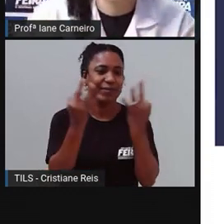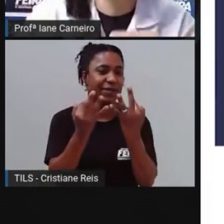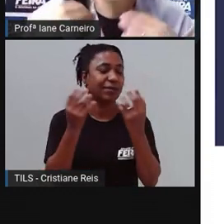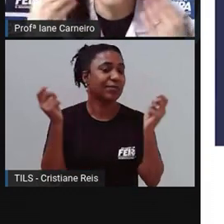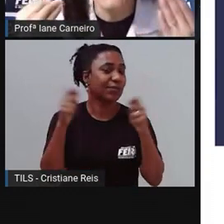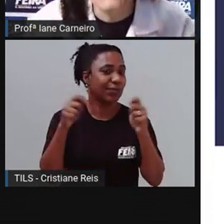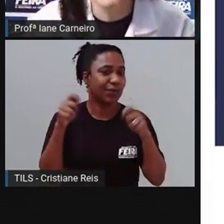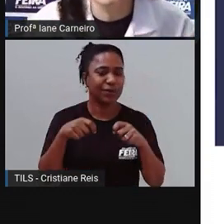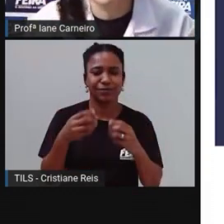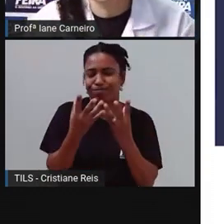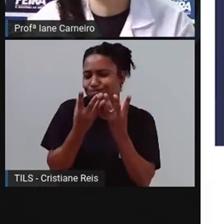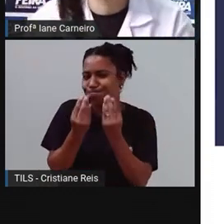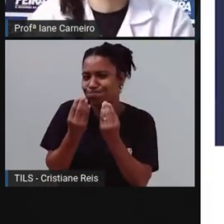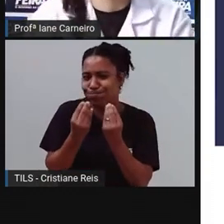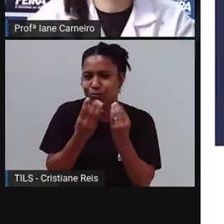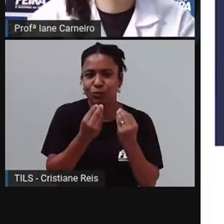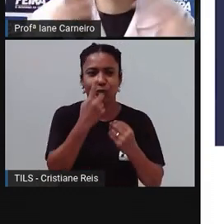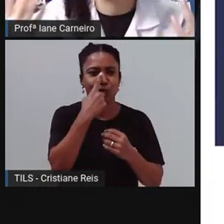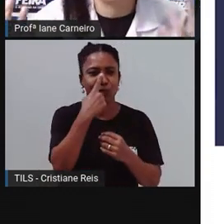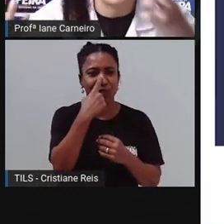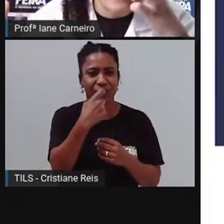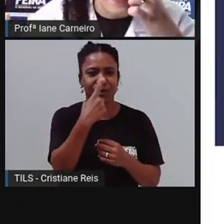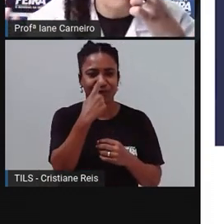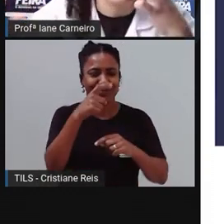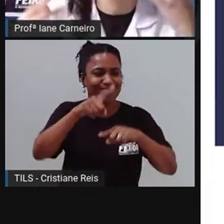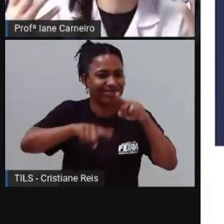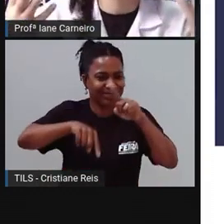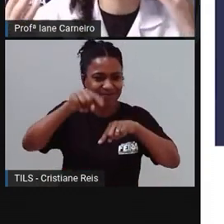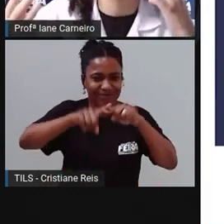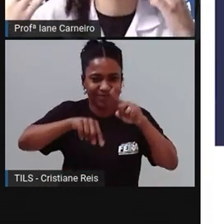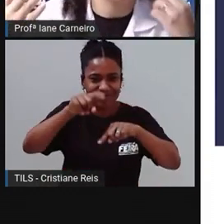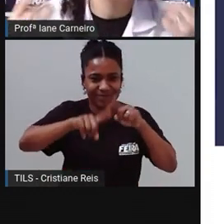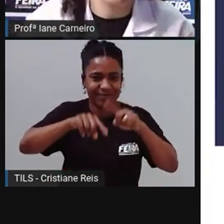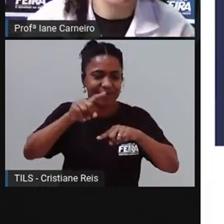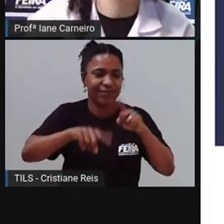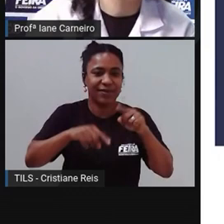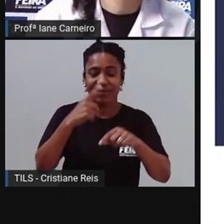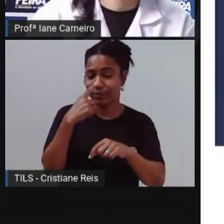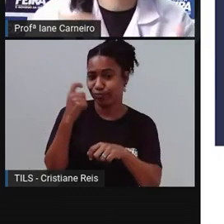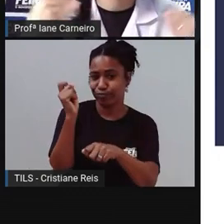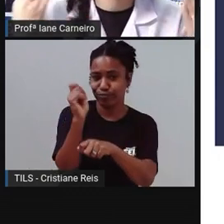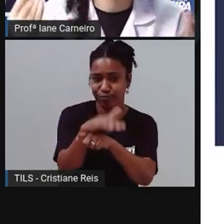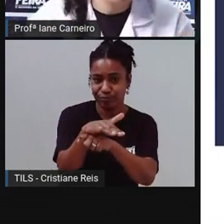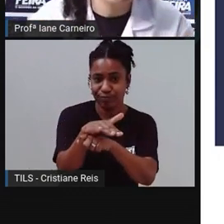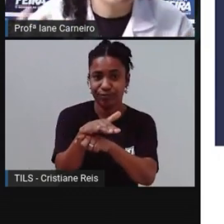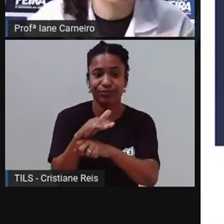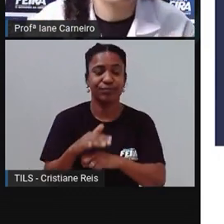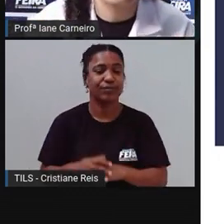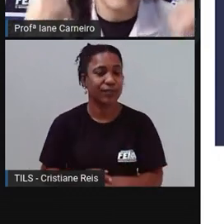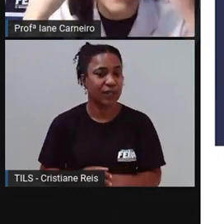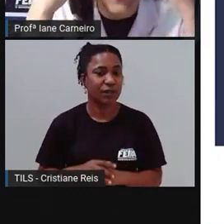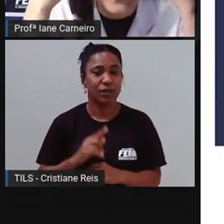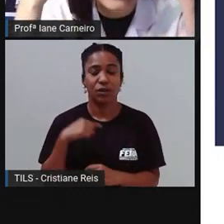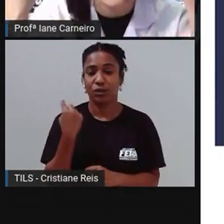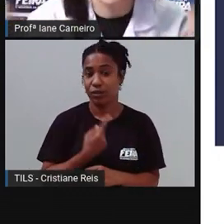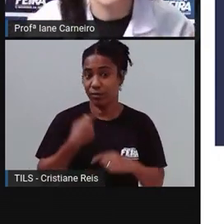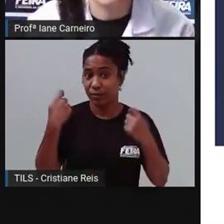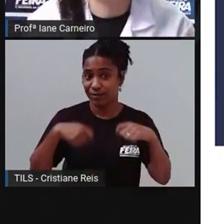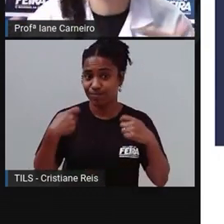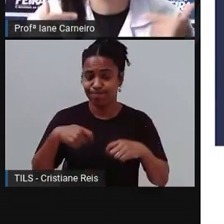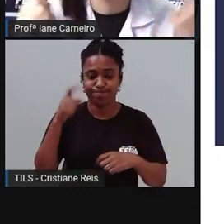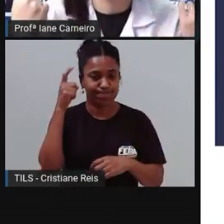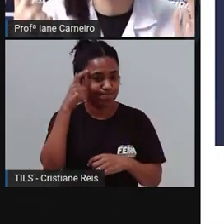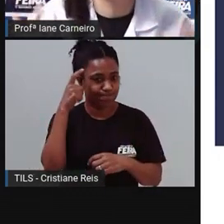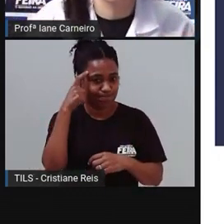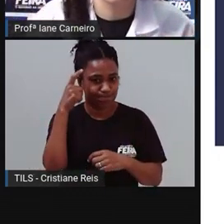produz muito lixo, né? Muito material que vai ser descartado. E é preciso a gente ter essa consciência,